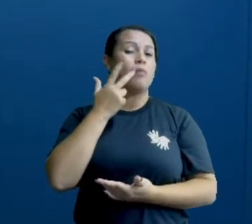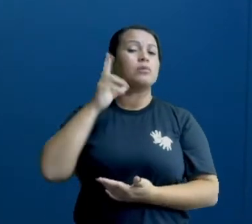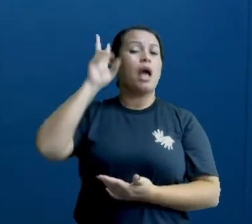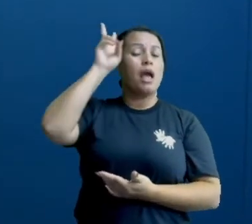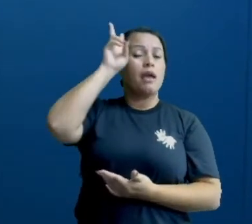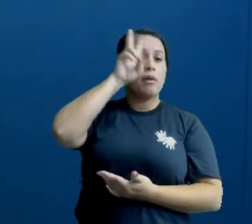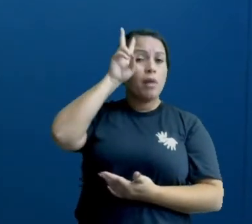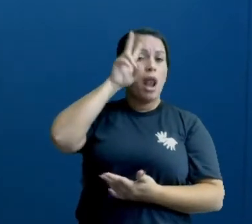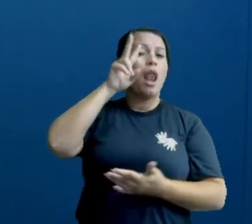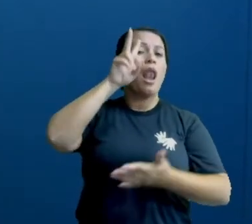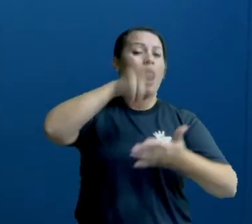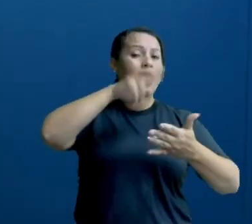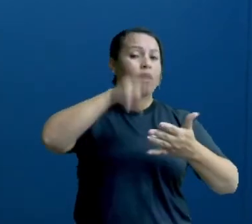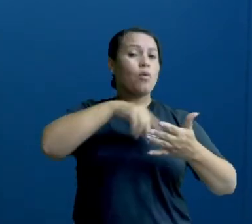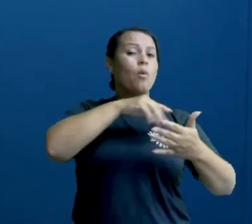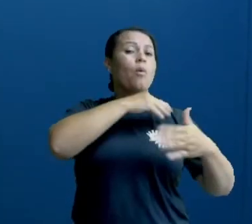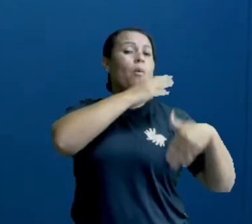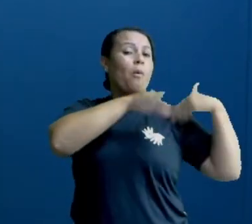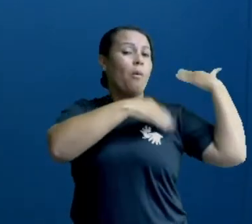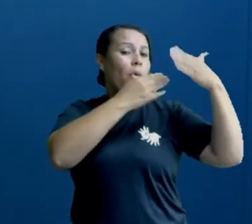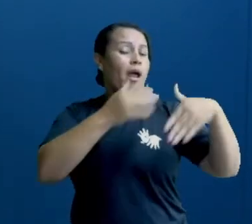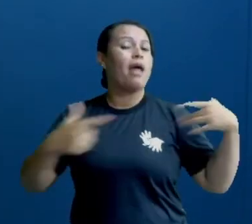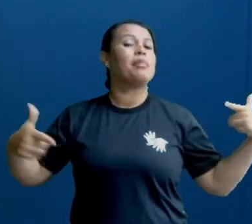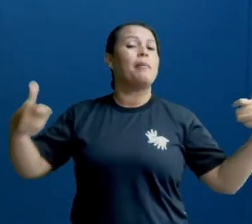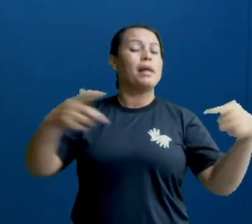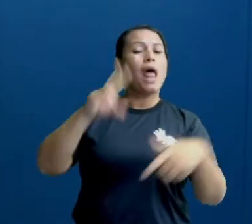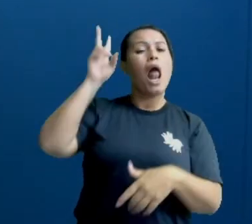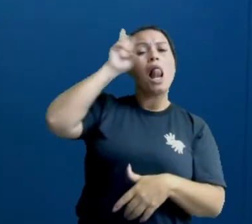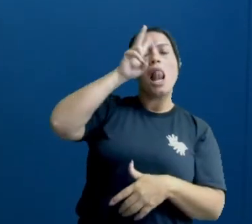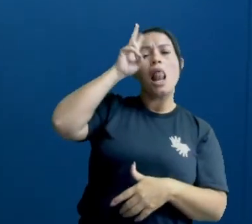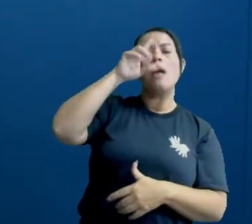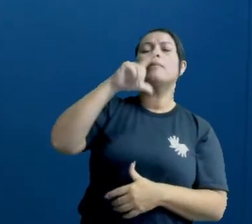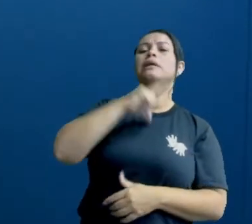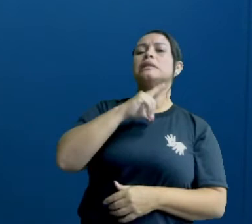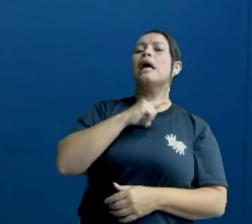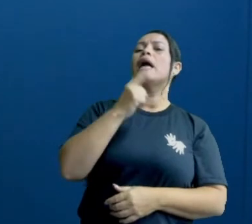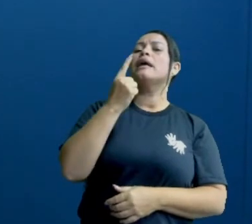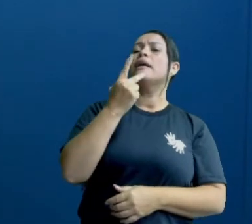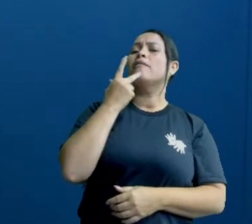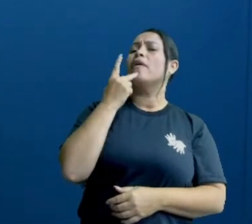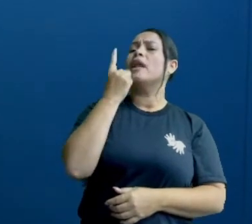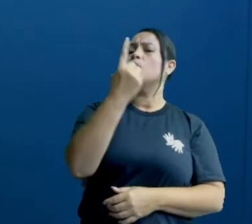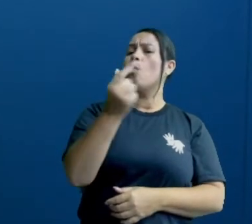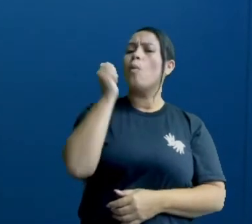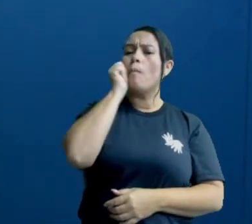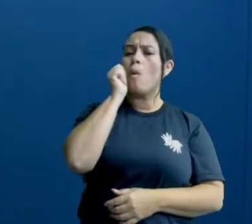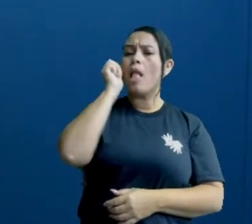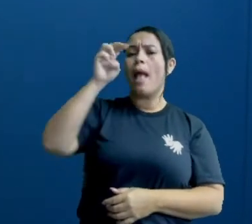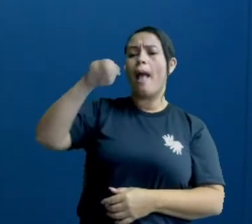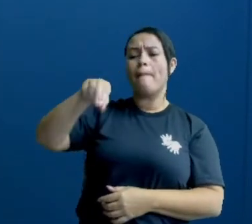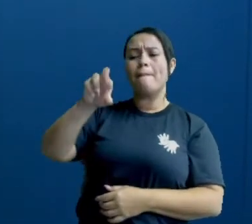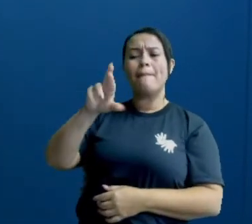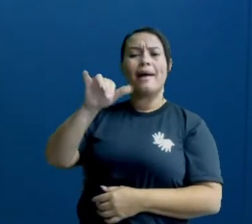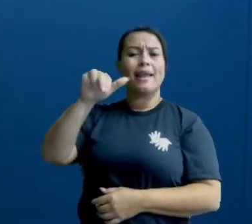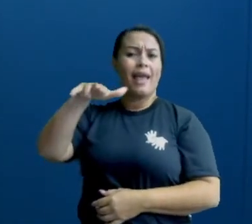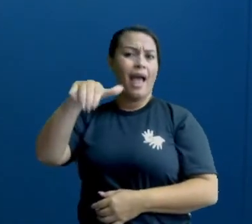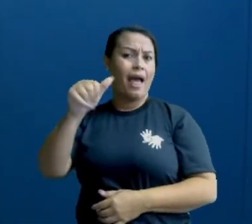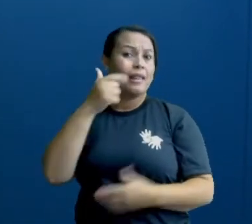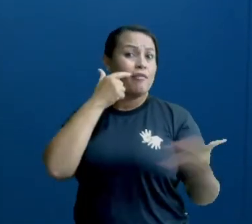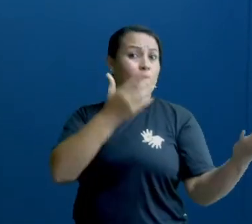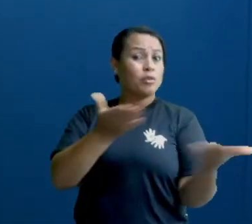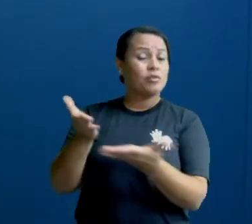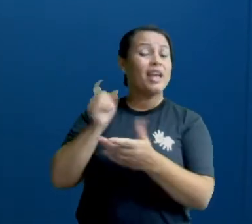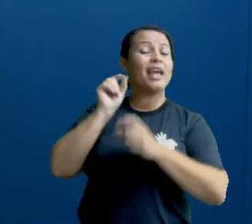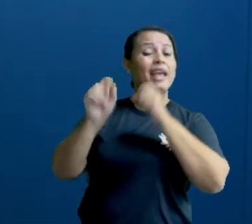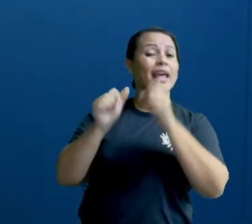releitura da batalha. E lembra que lá no meio do hino fala de uma Mariana. Então vamos ver quem